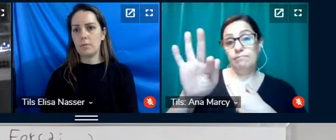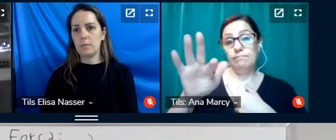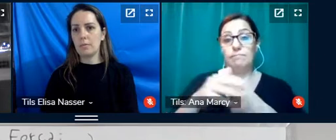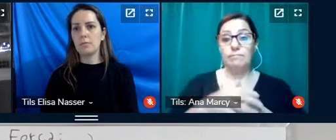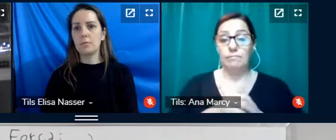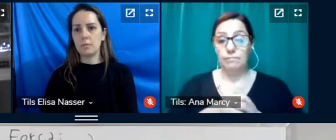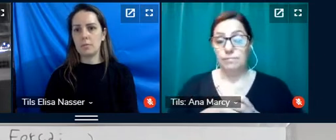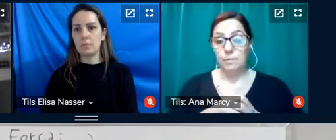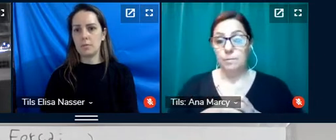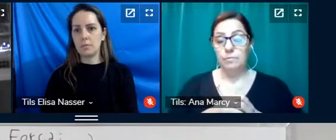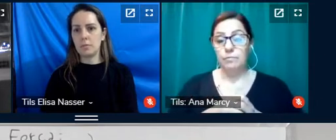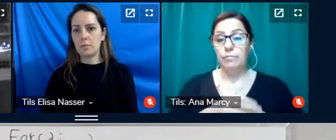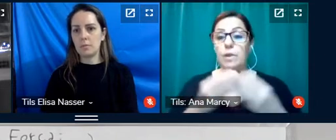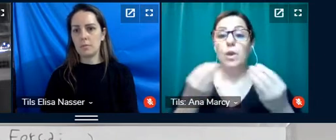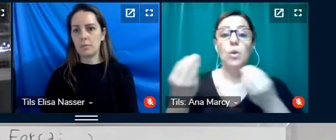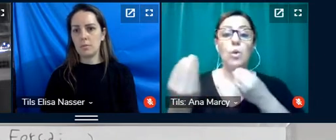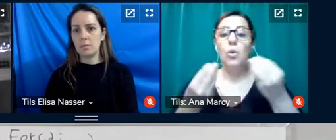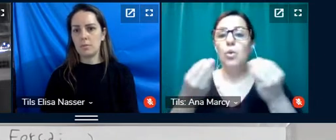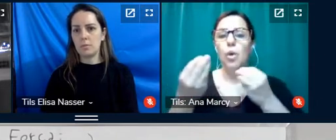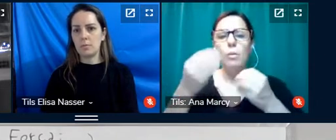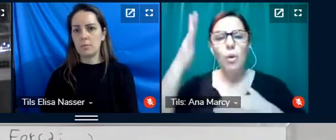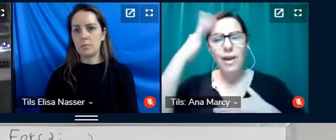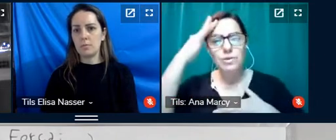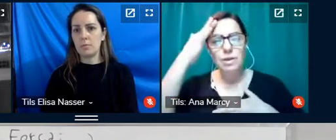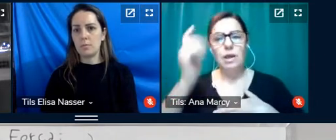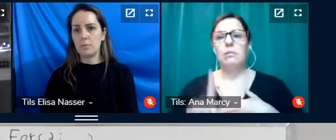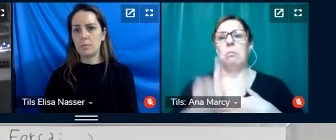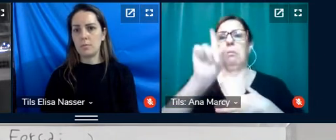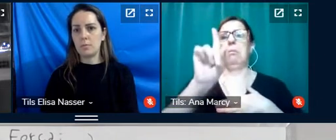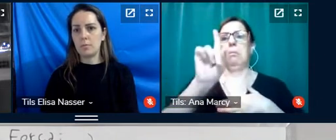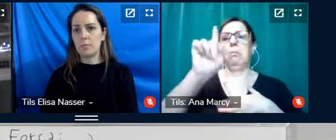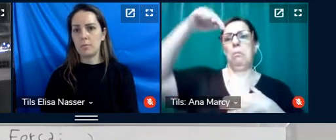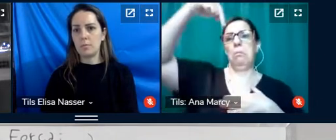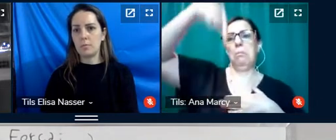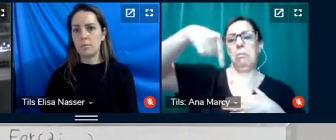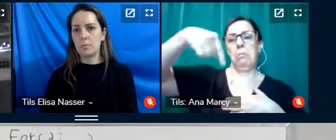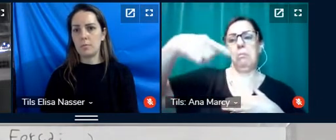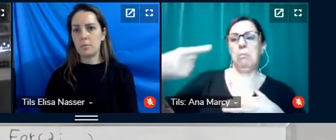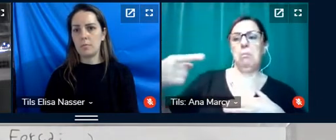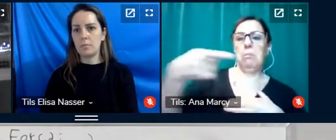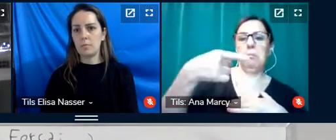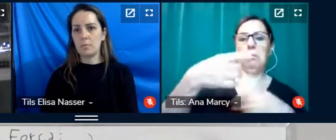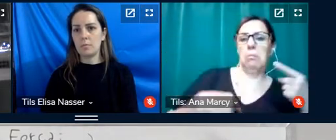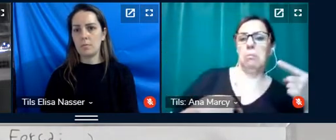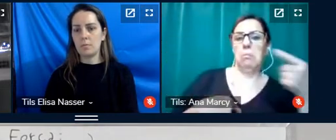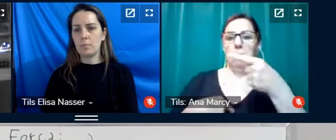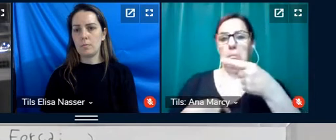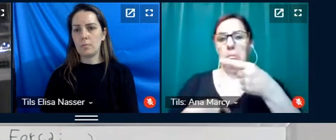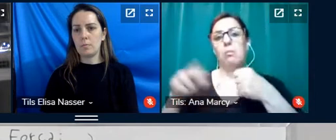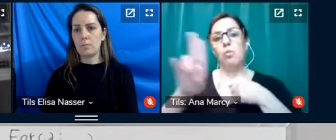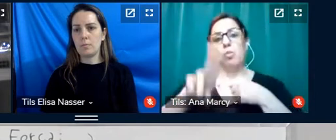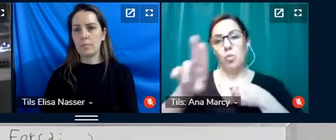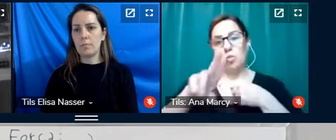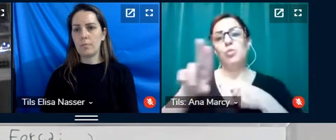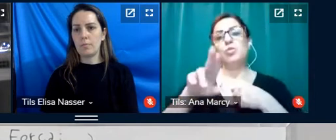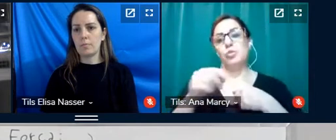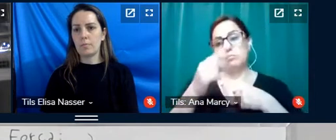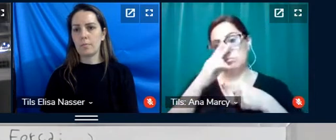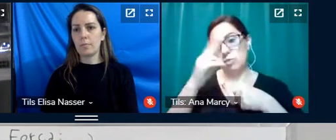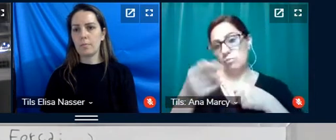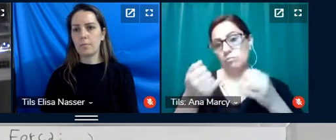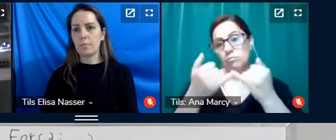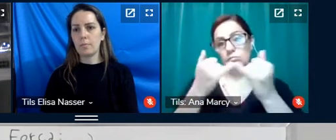Como é que eu determino a direção da força? A direção da força a gente determina com uma reta, por exemplo,